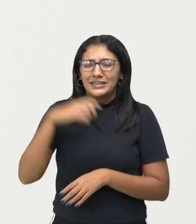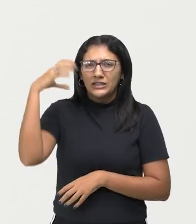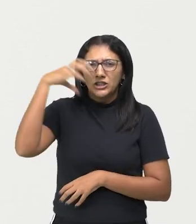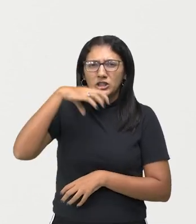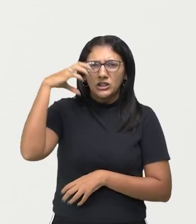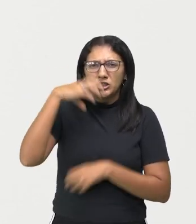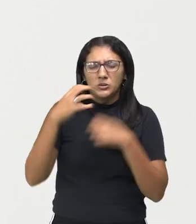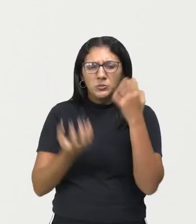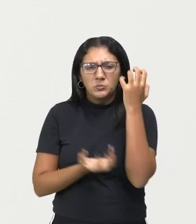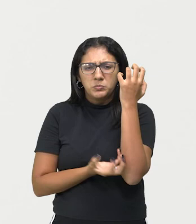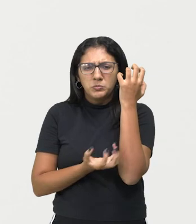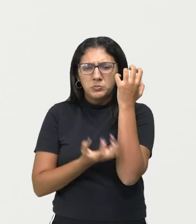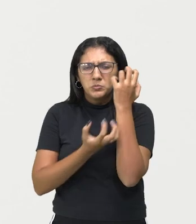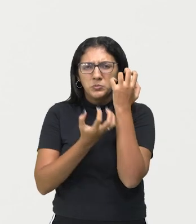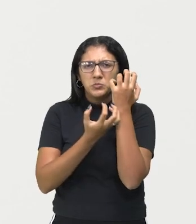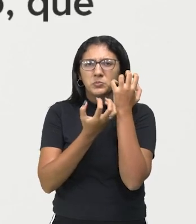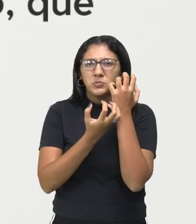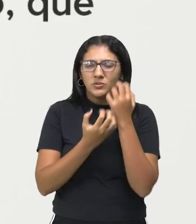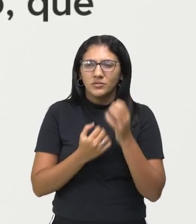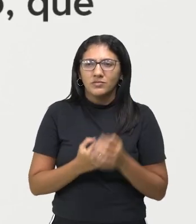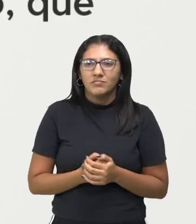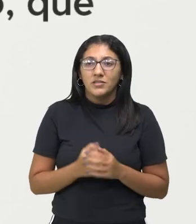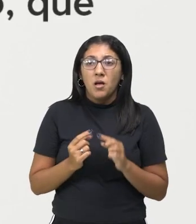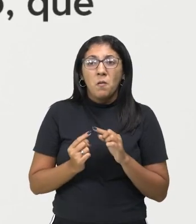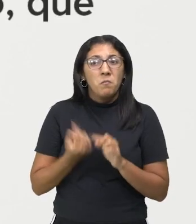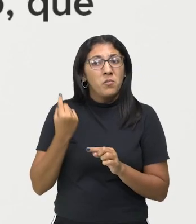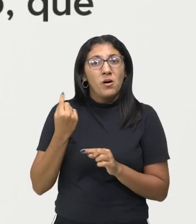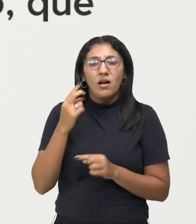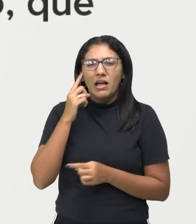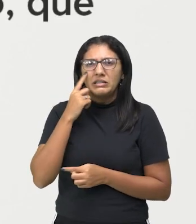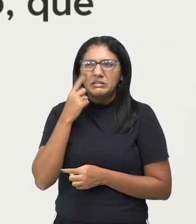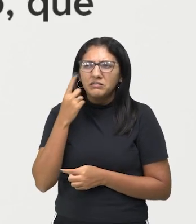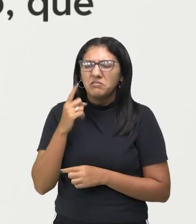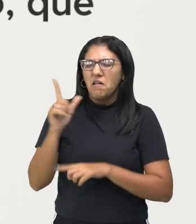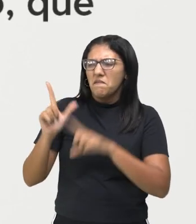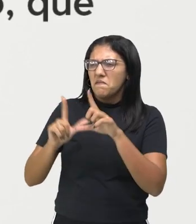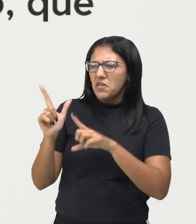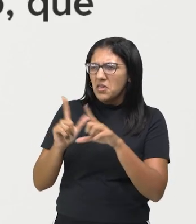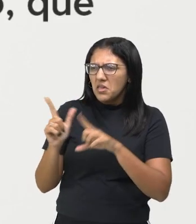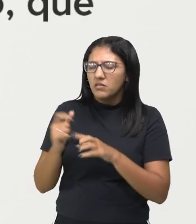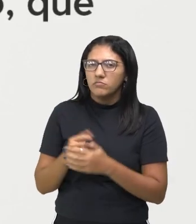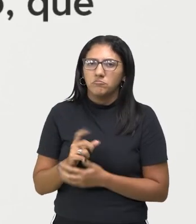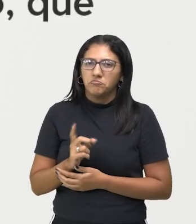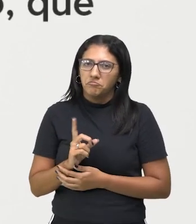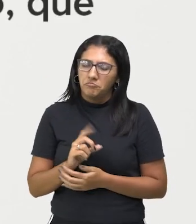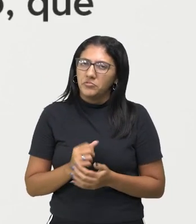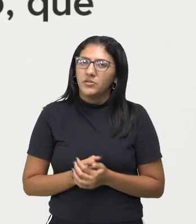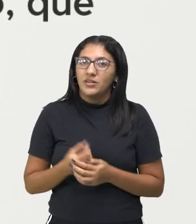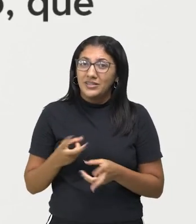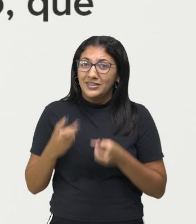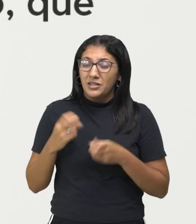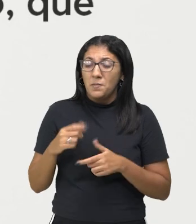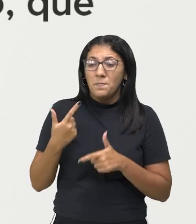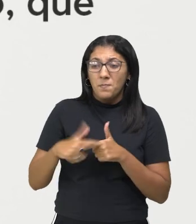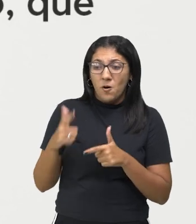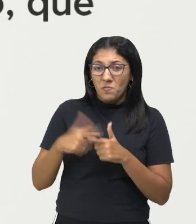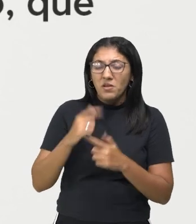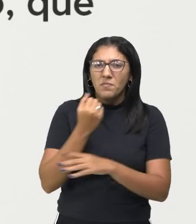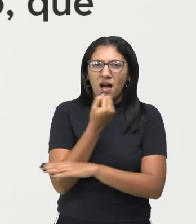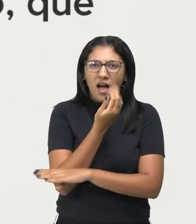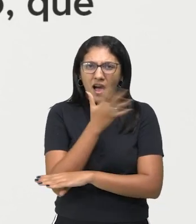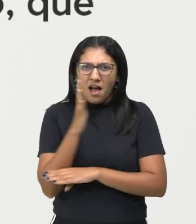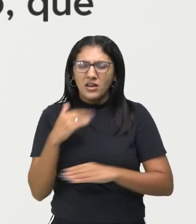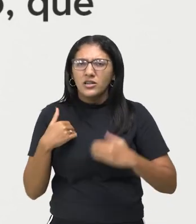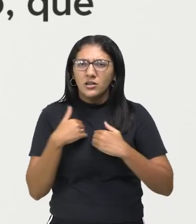ácida. Não pensem que essa chuva ácida é igual a que a gente vê nos filmes, não. Ela vai ali prejudicar a floresta em si, a